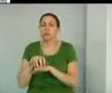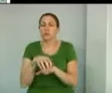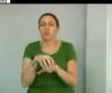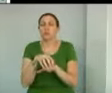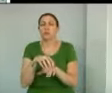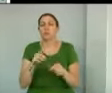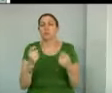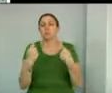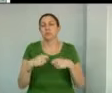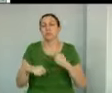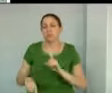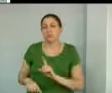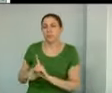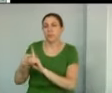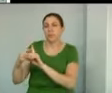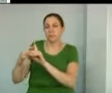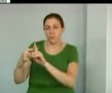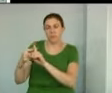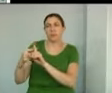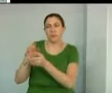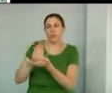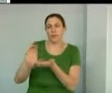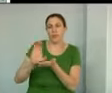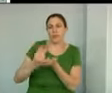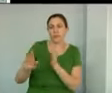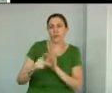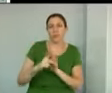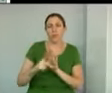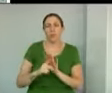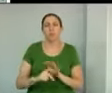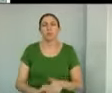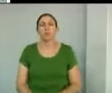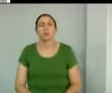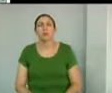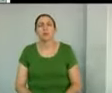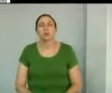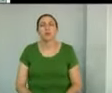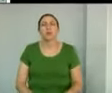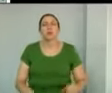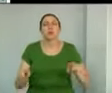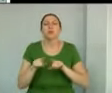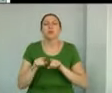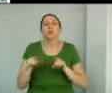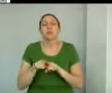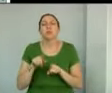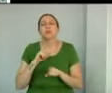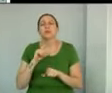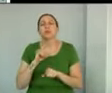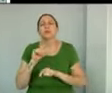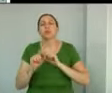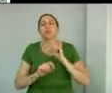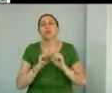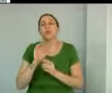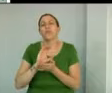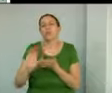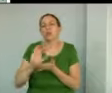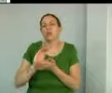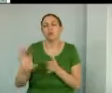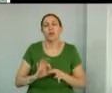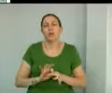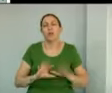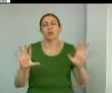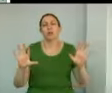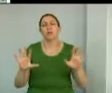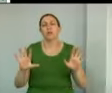para complementar esses valores que vêm da União e do Estado. Né? Além disso, tem mais alguns recursos livres que o